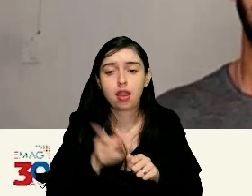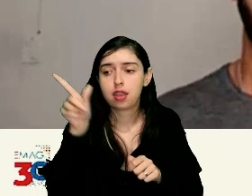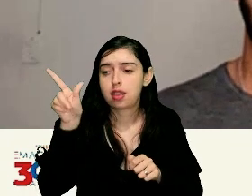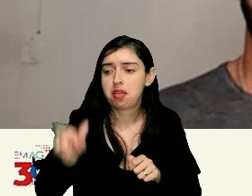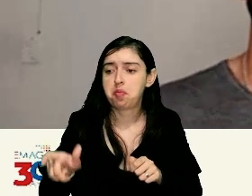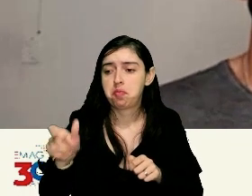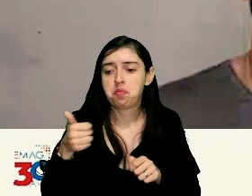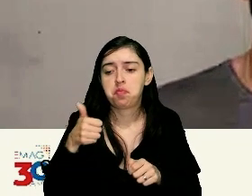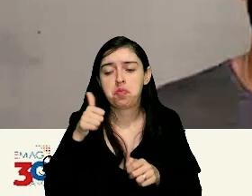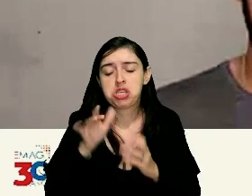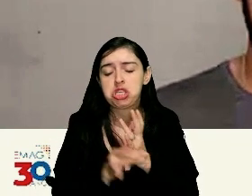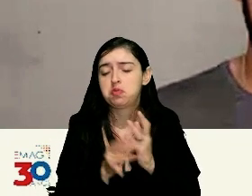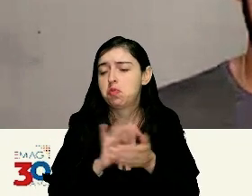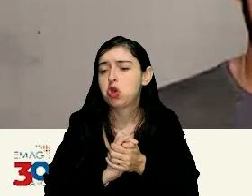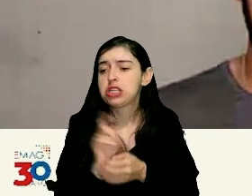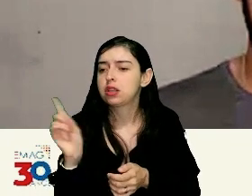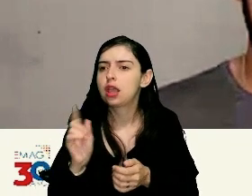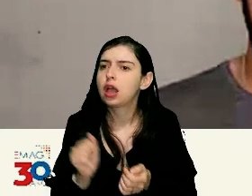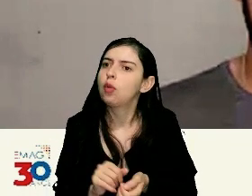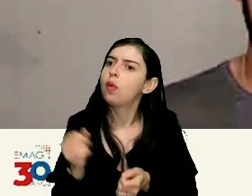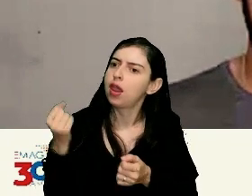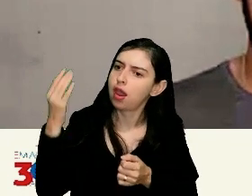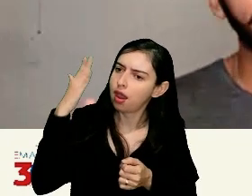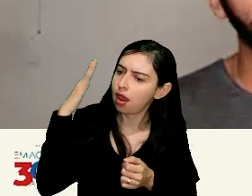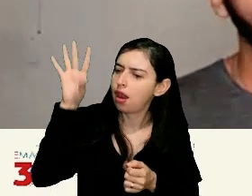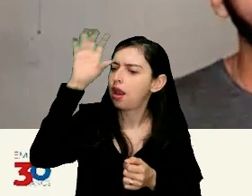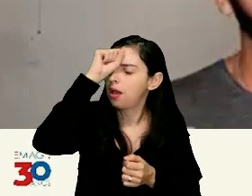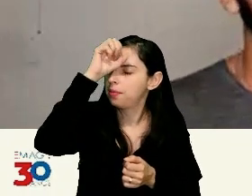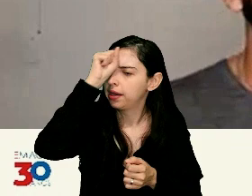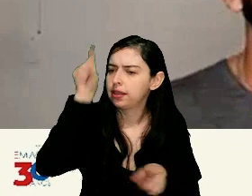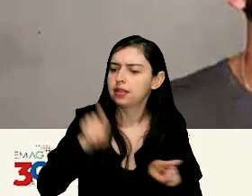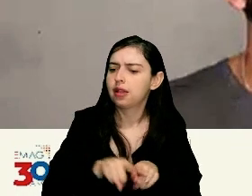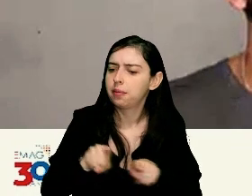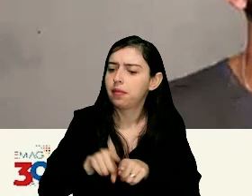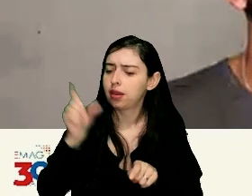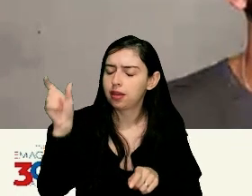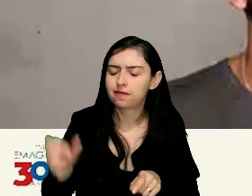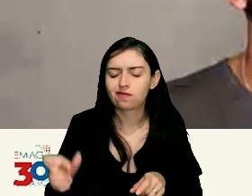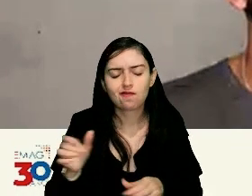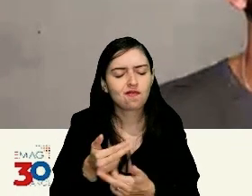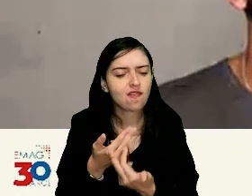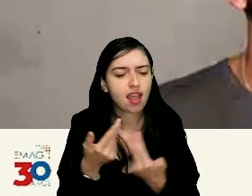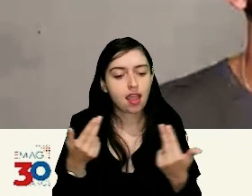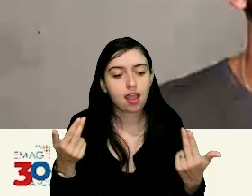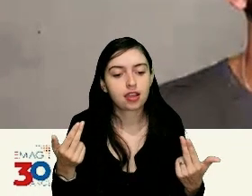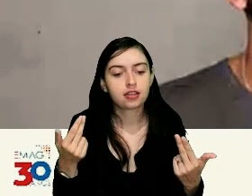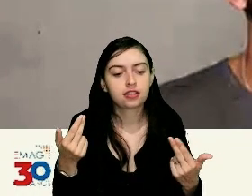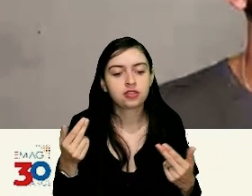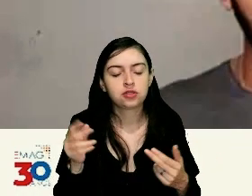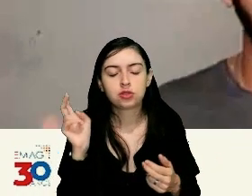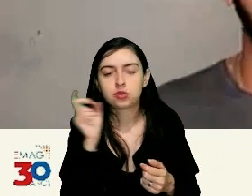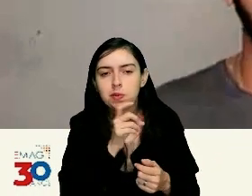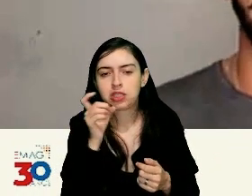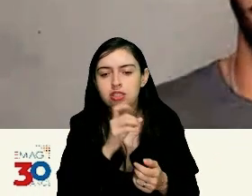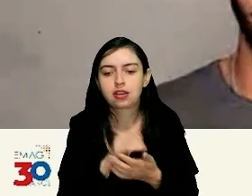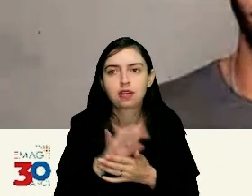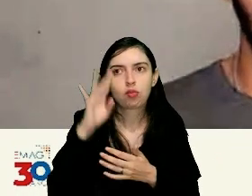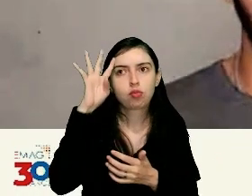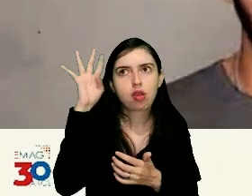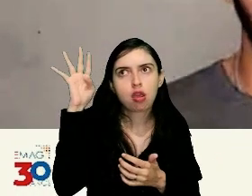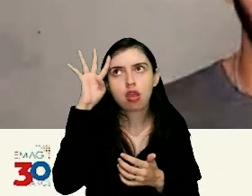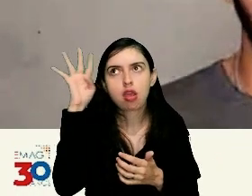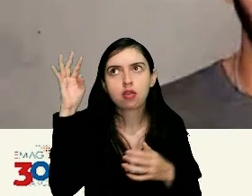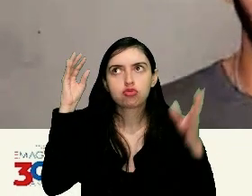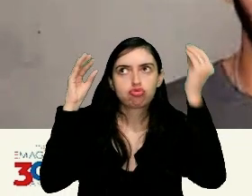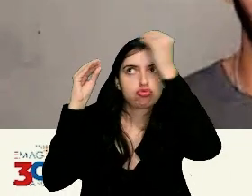Então são várias coisas que a gente vai forjando dentro do nosso imaginário e a gente implementa no nosso dia a